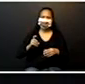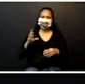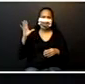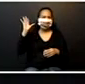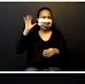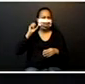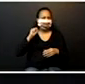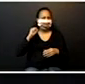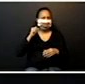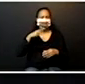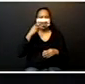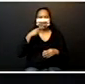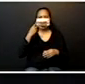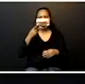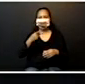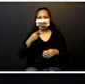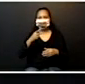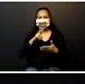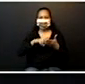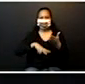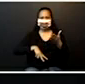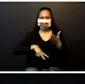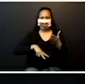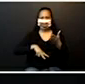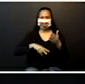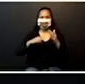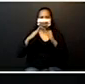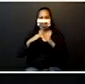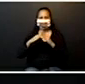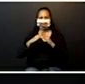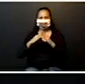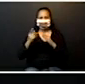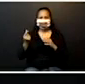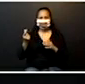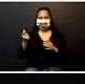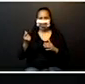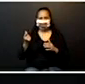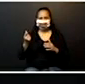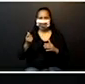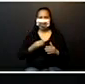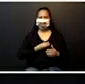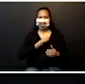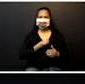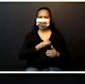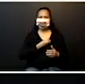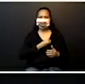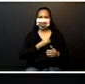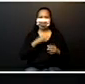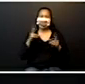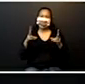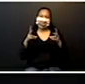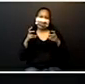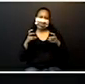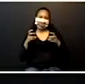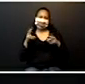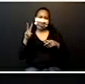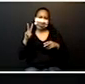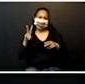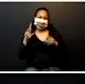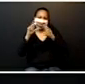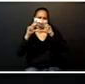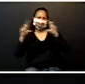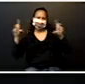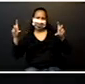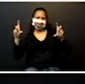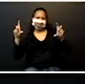ouça, diga, leia, more, gaste, viva. Percebe? Nas duas estrofes, uma em seguida